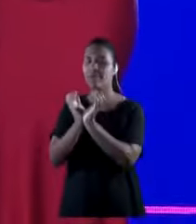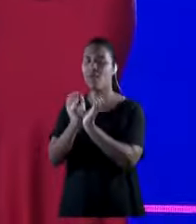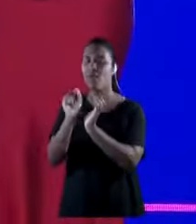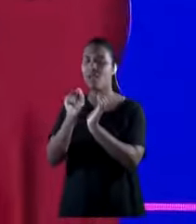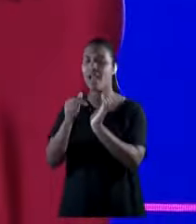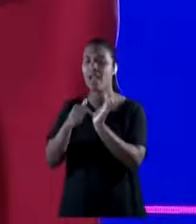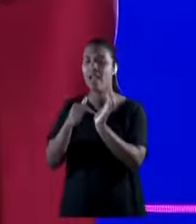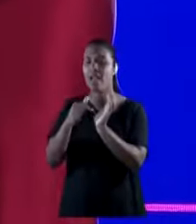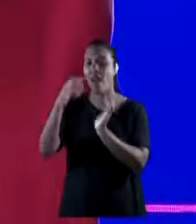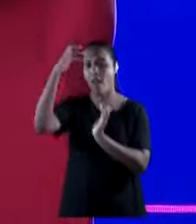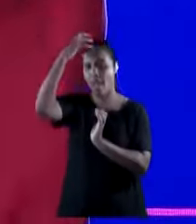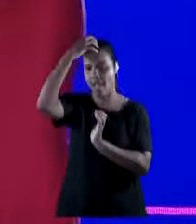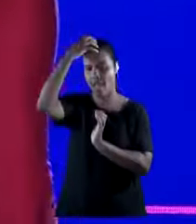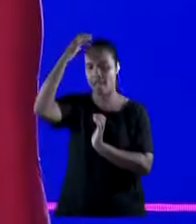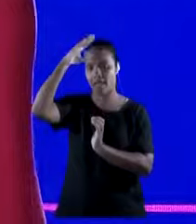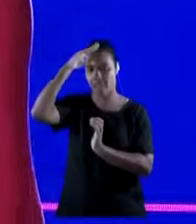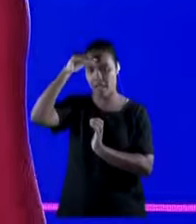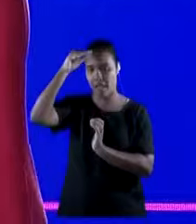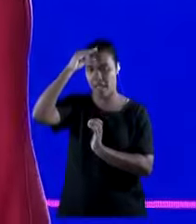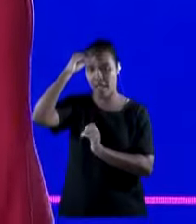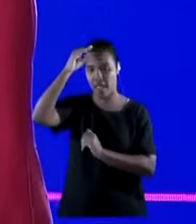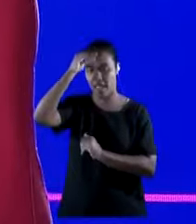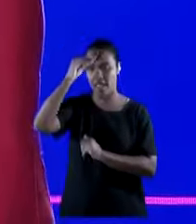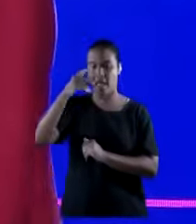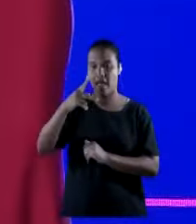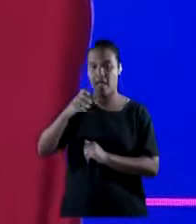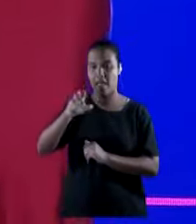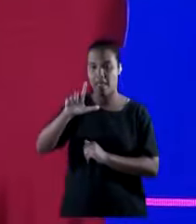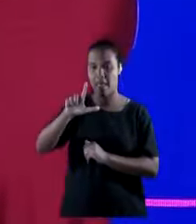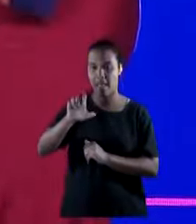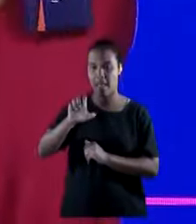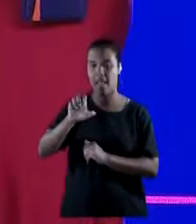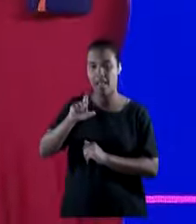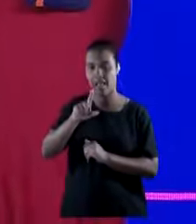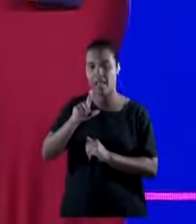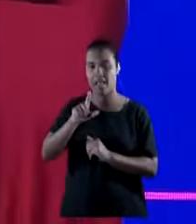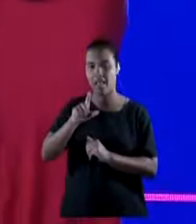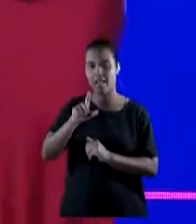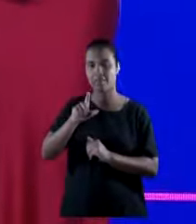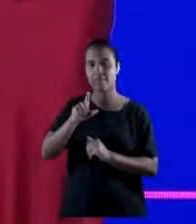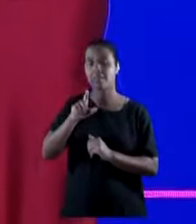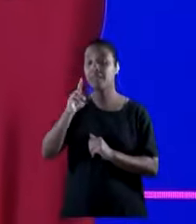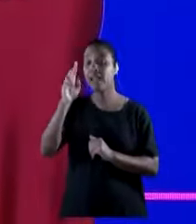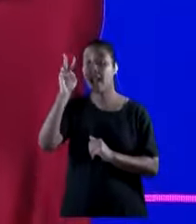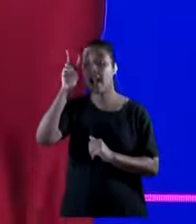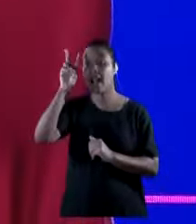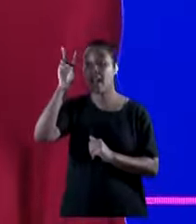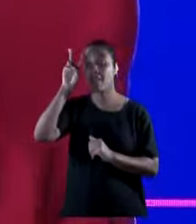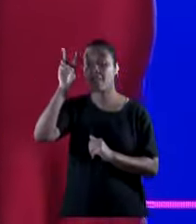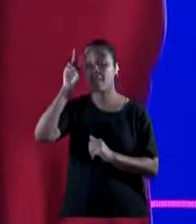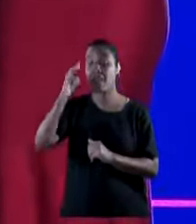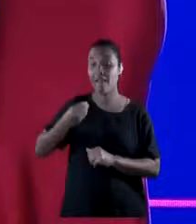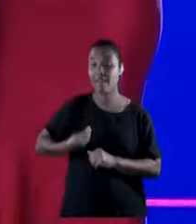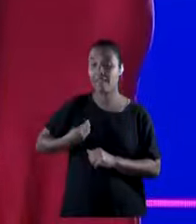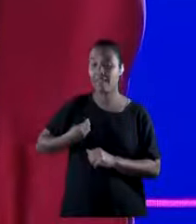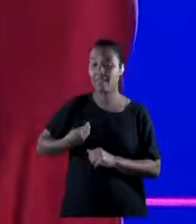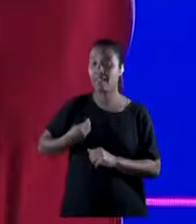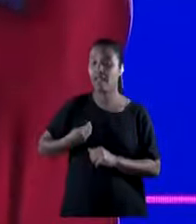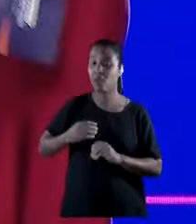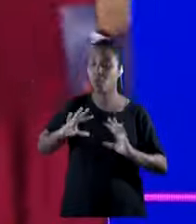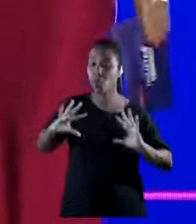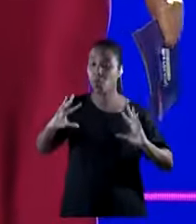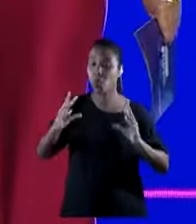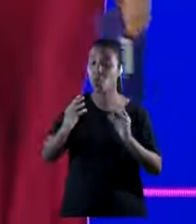Pelé e também consagra... Tudo bom, mãe? Mauro, como é que você está? E também consagra todos os campeões da história